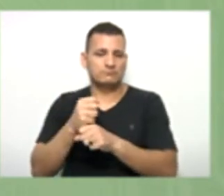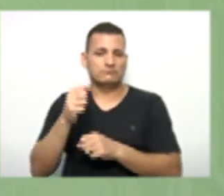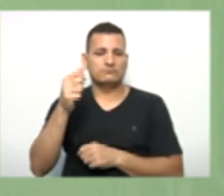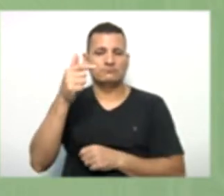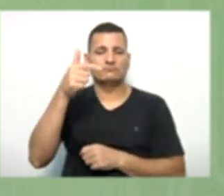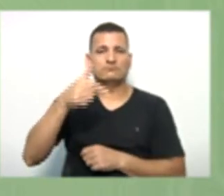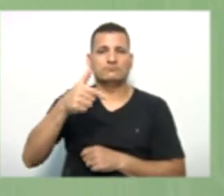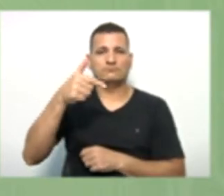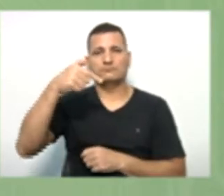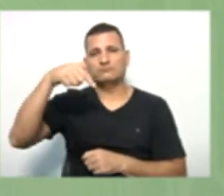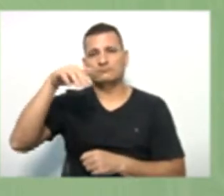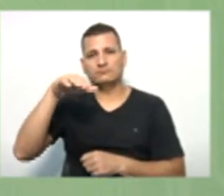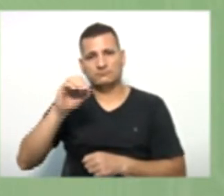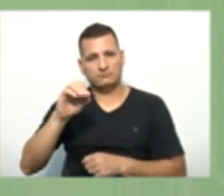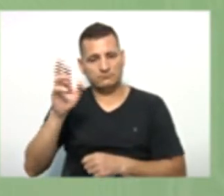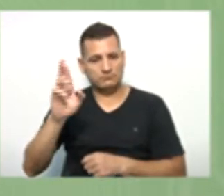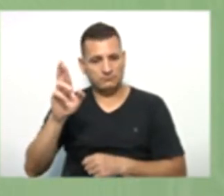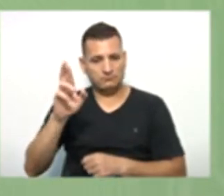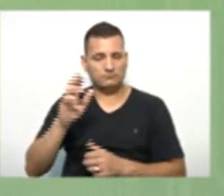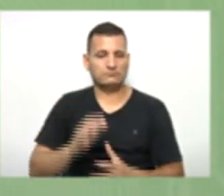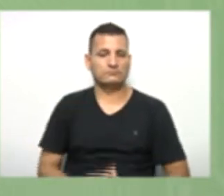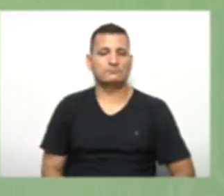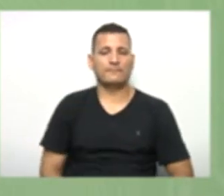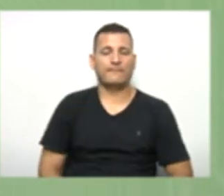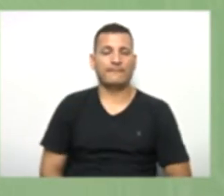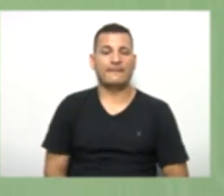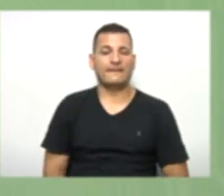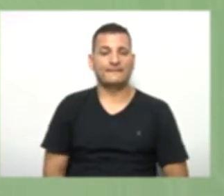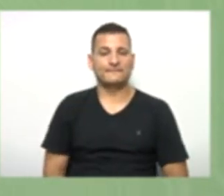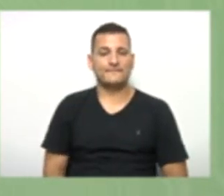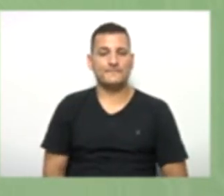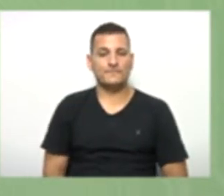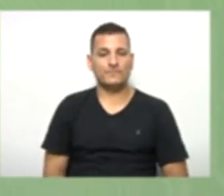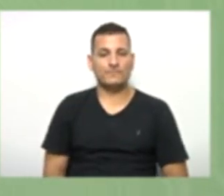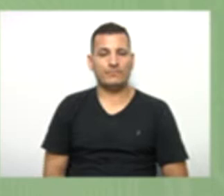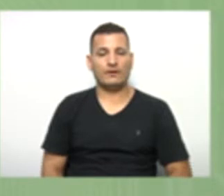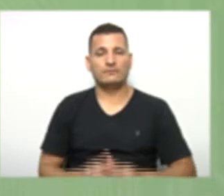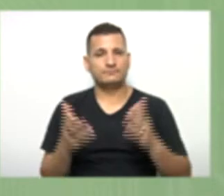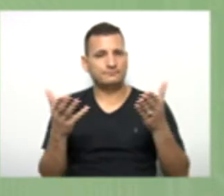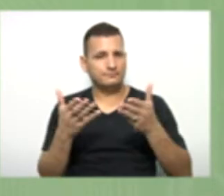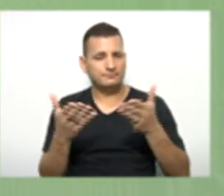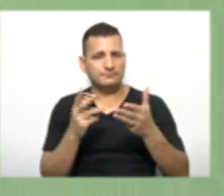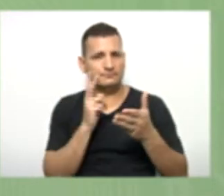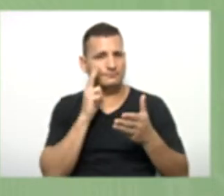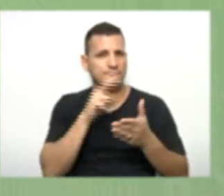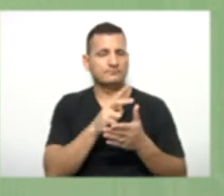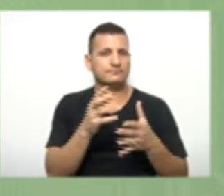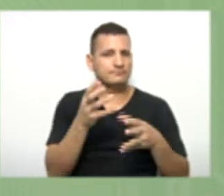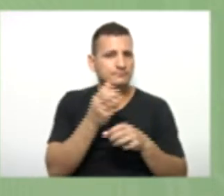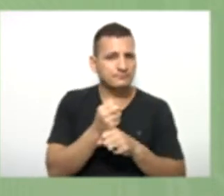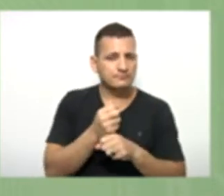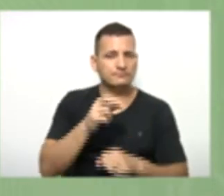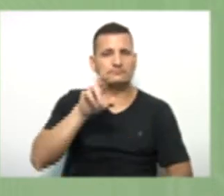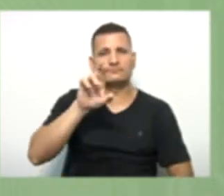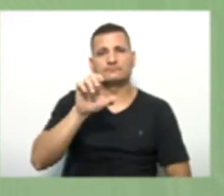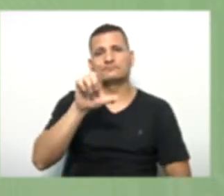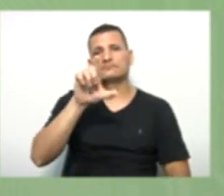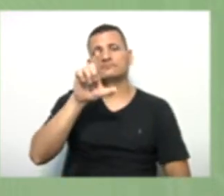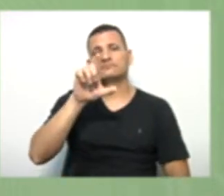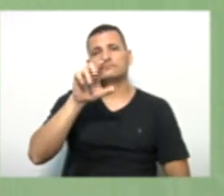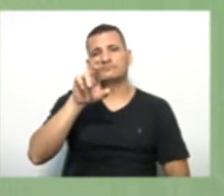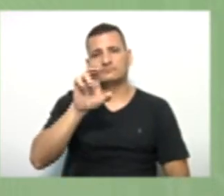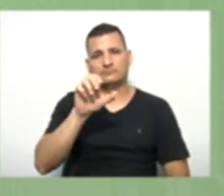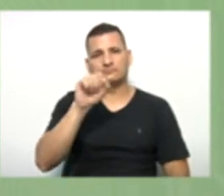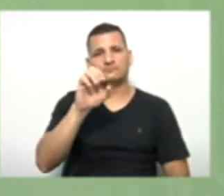de R$270. Ok, agora vamos para o cálculo da reserva legal. Lembrando,